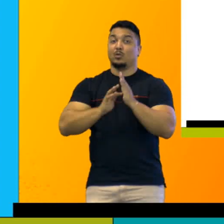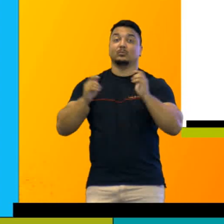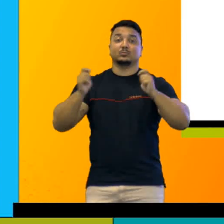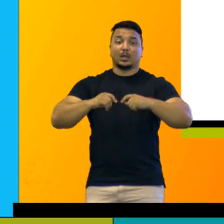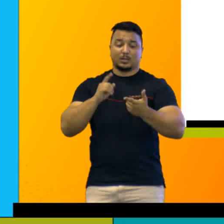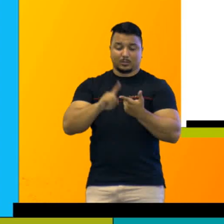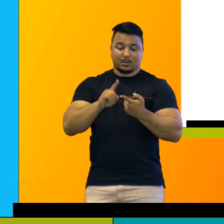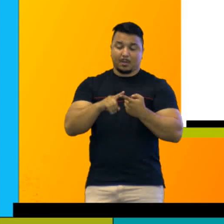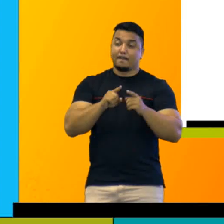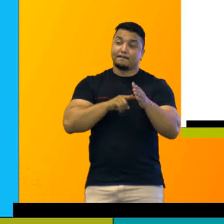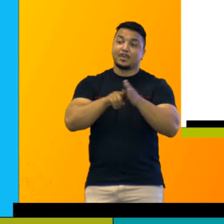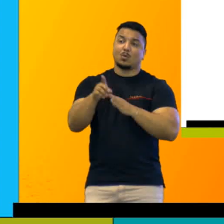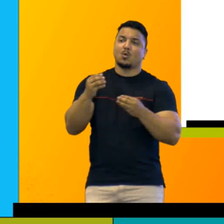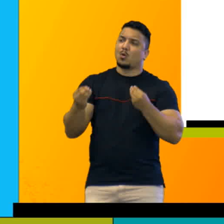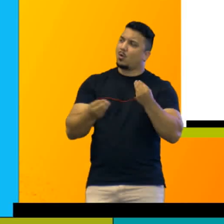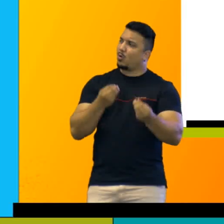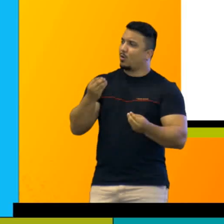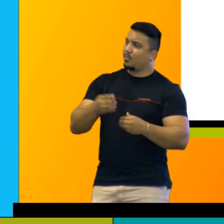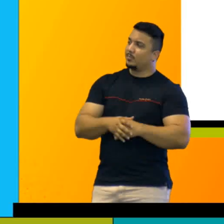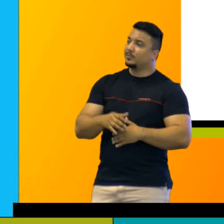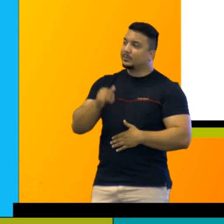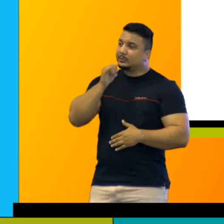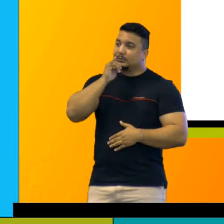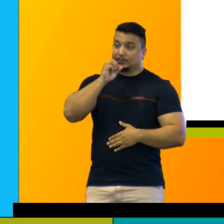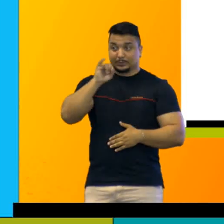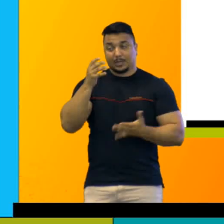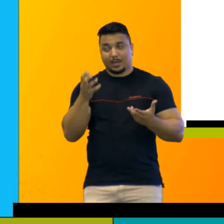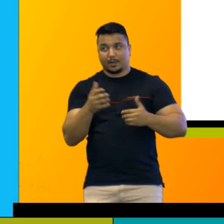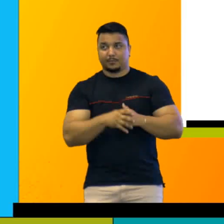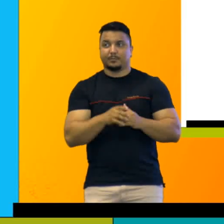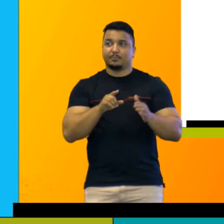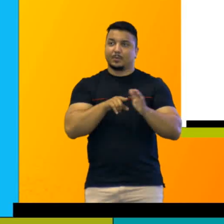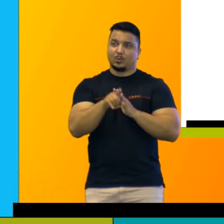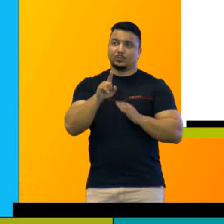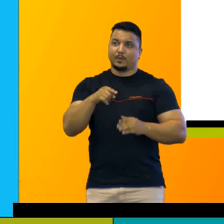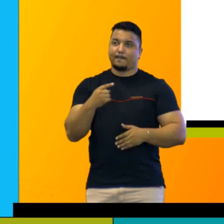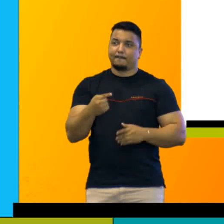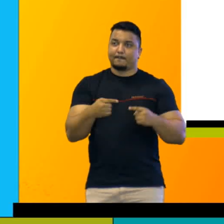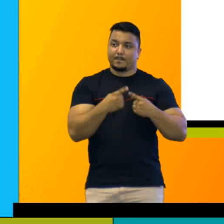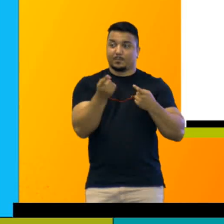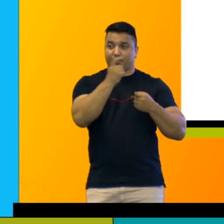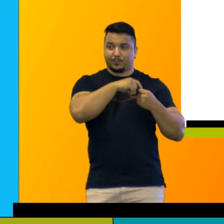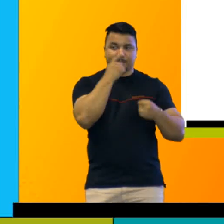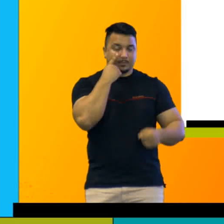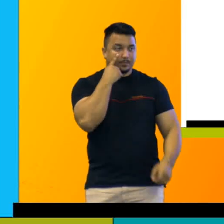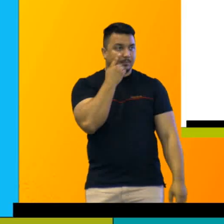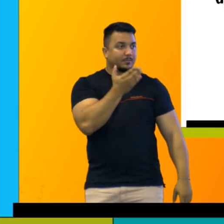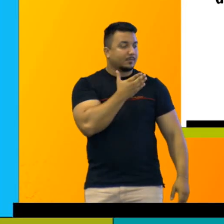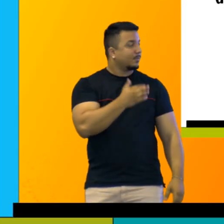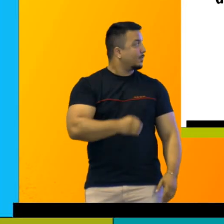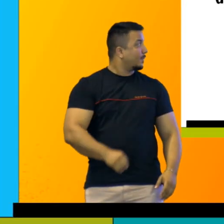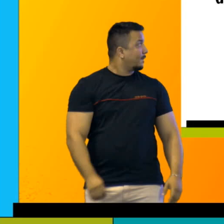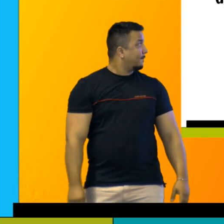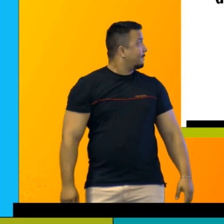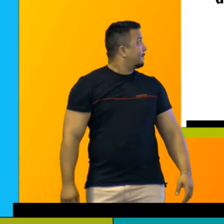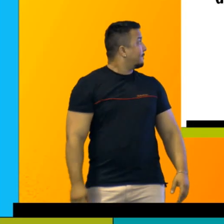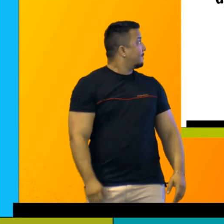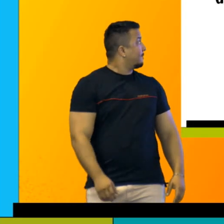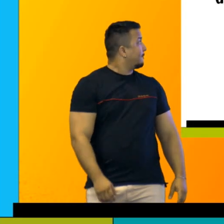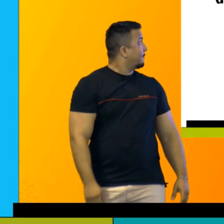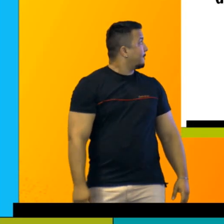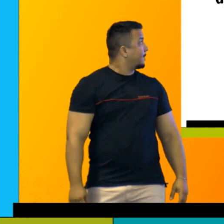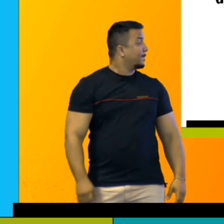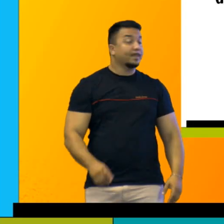também ter feito uma perguntinha assim, ó, se ele quisesse, né? Nessa questão aí. Deixa eu voltar aqui, ó. Essa questão, ela